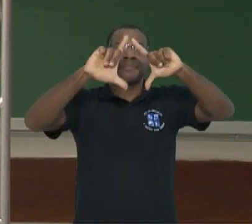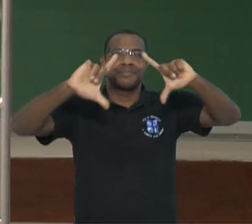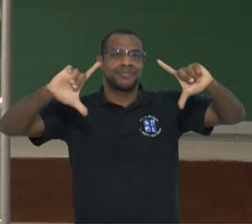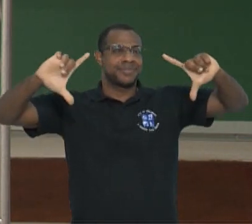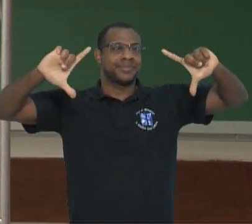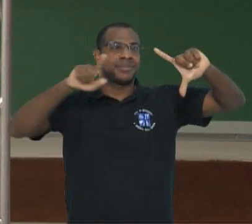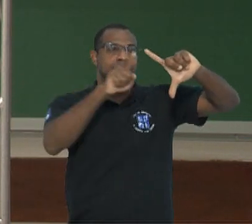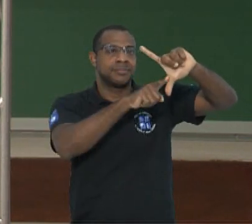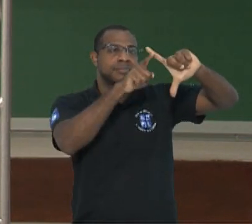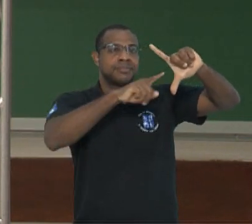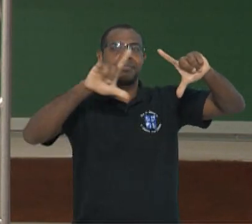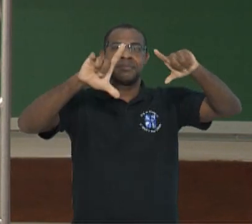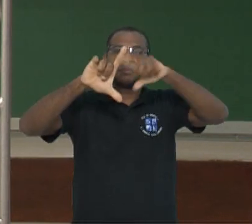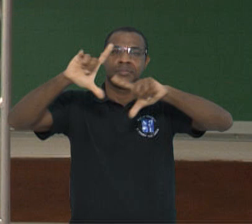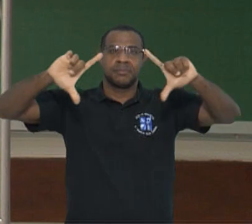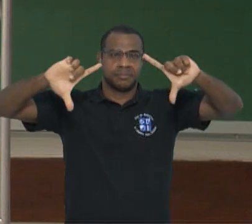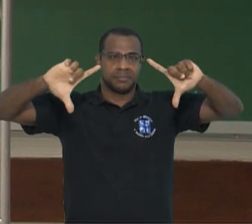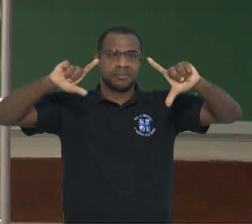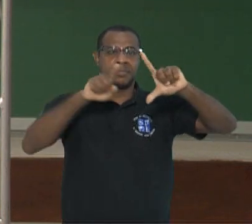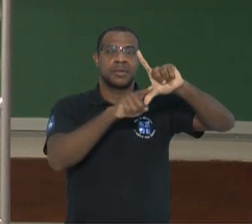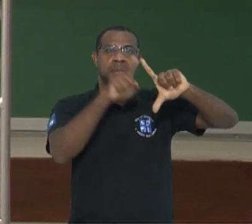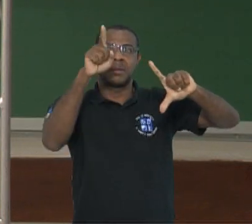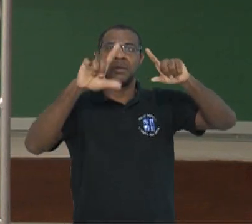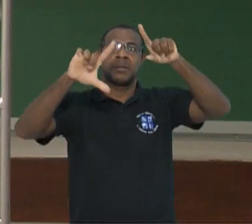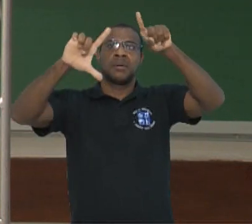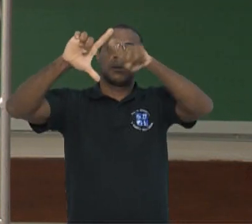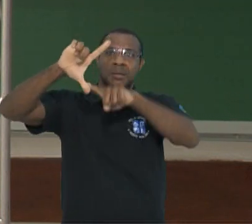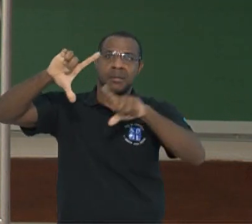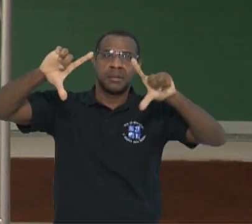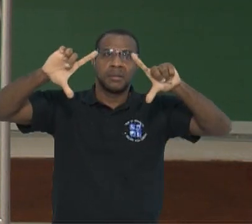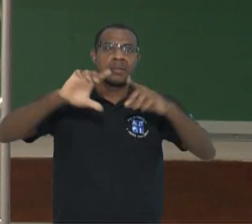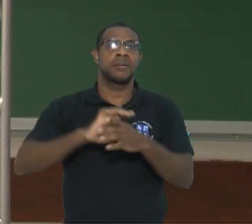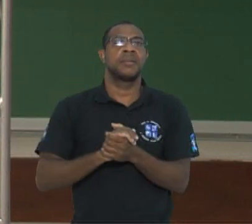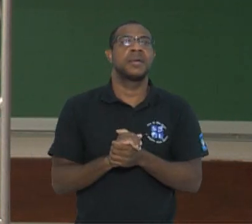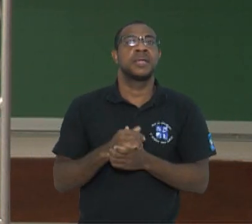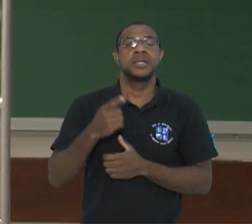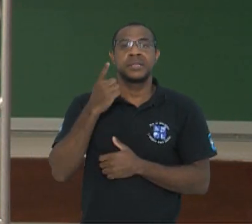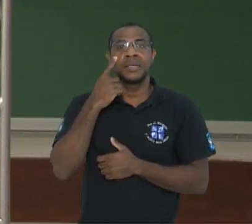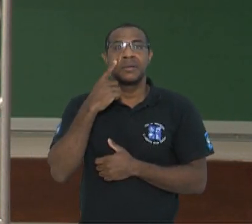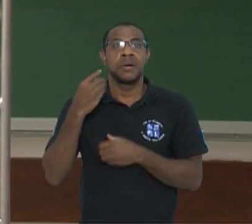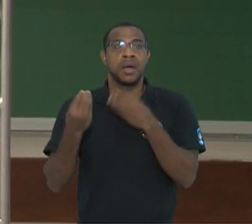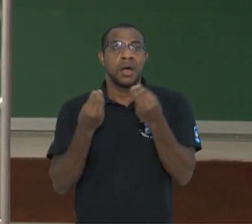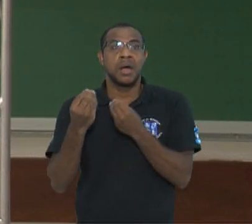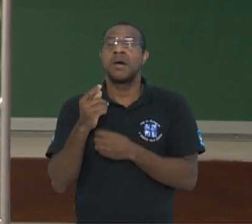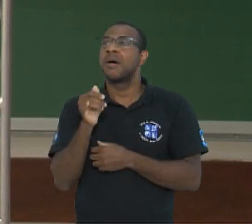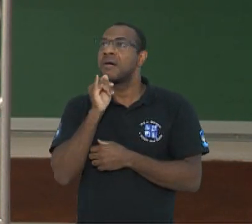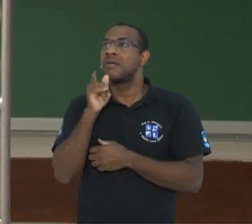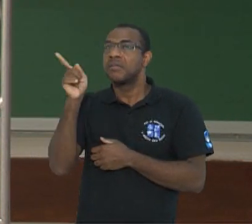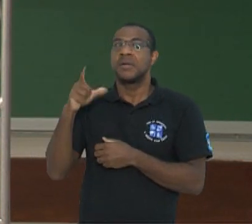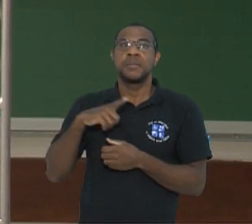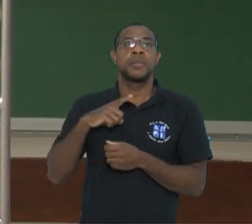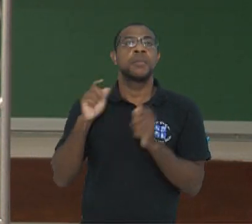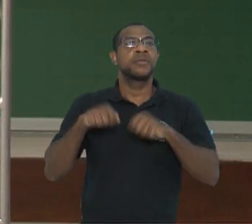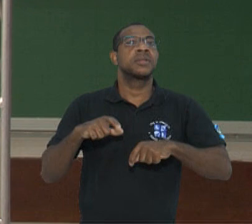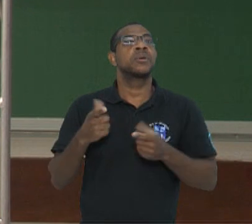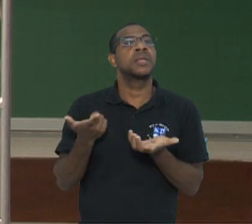equações de hipérbole. E as assíntotas, elas acabam ficando um pouquinho de lado e elas podem vir relacionadas num